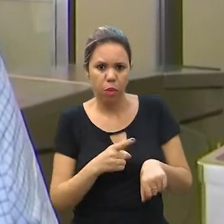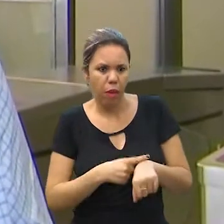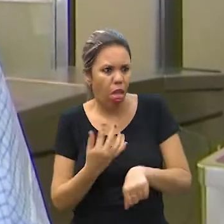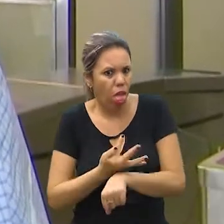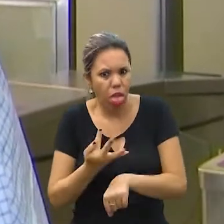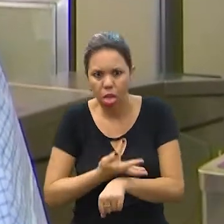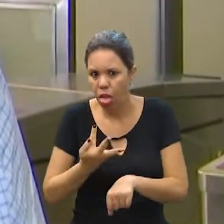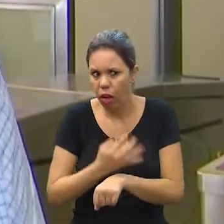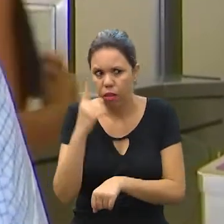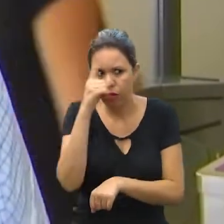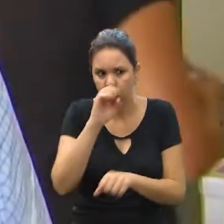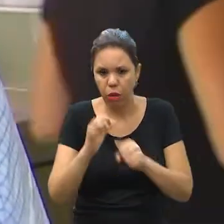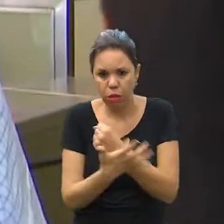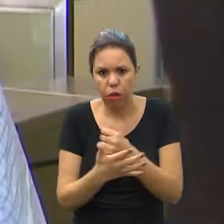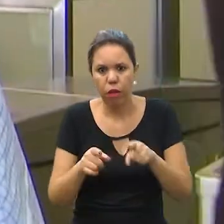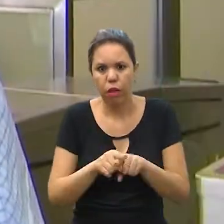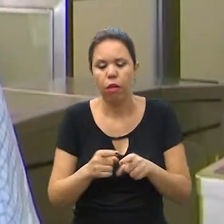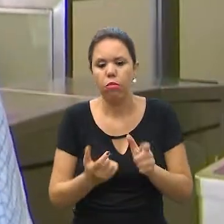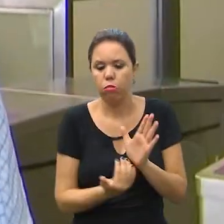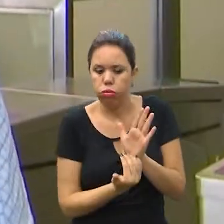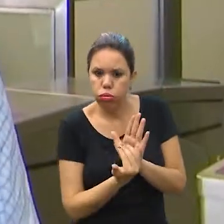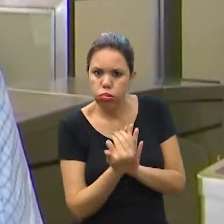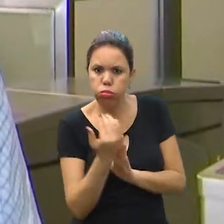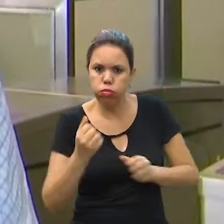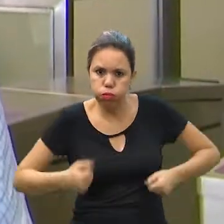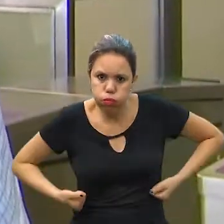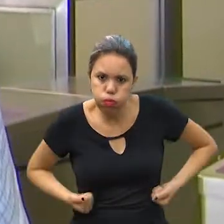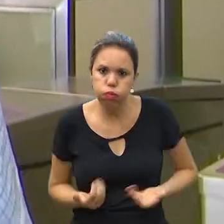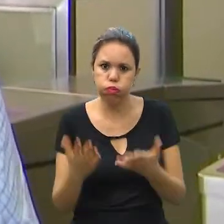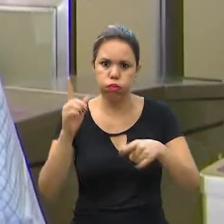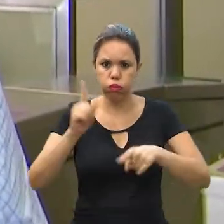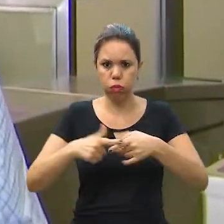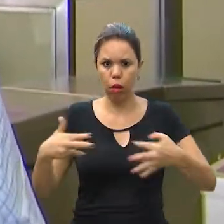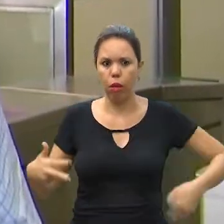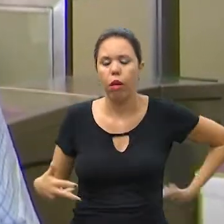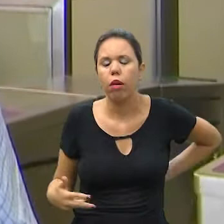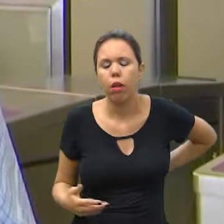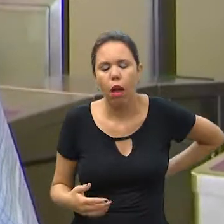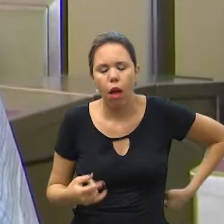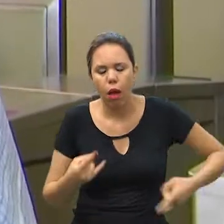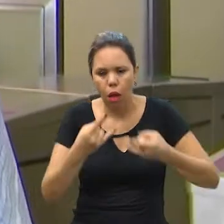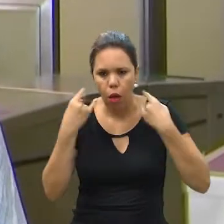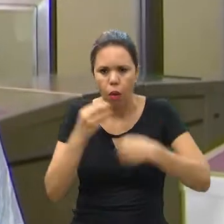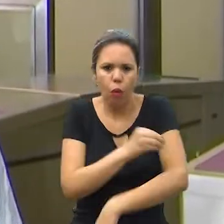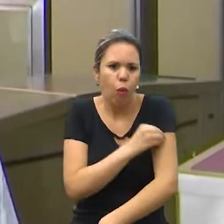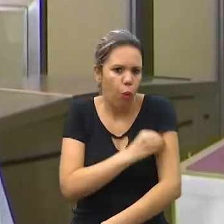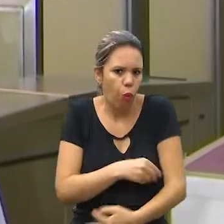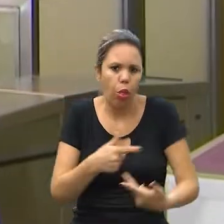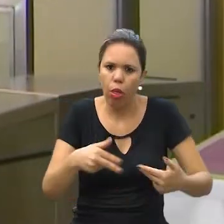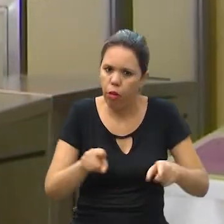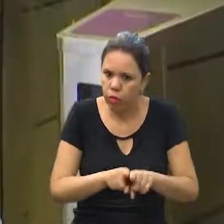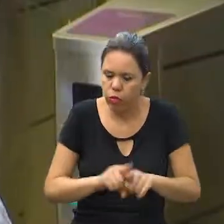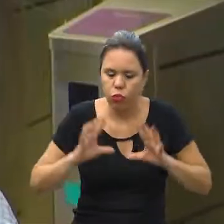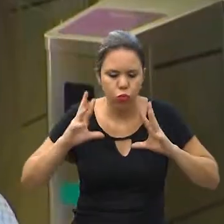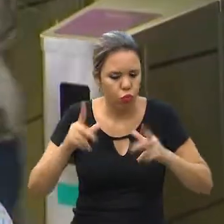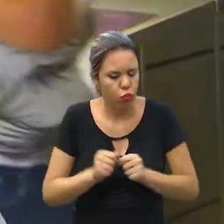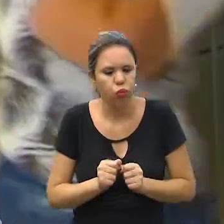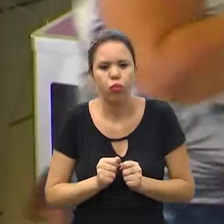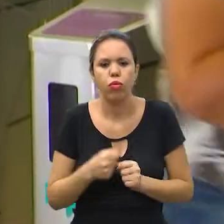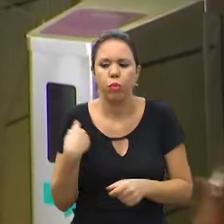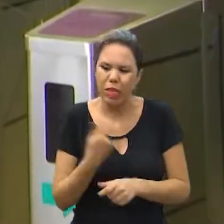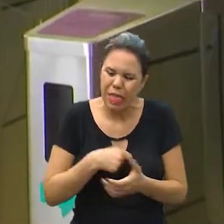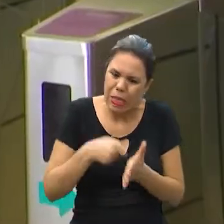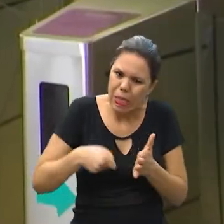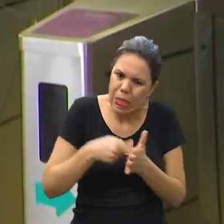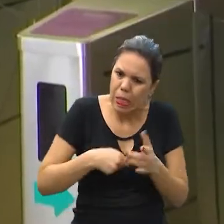nós temos aumento de custo, aumento de consumo de insumos, em que temos que cada vez superar,